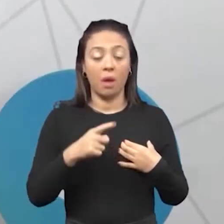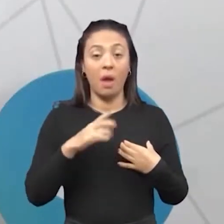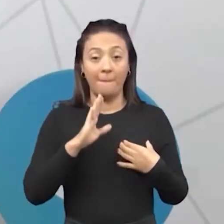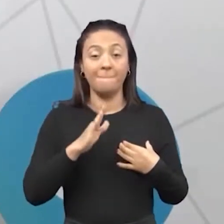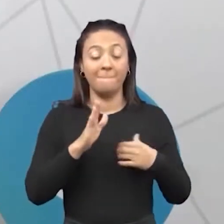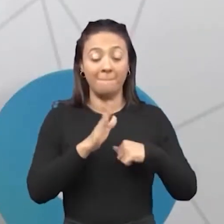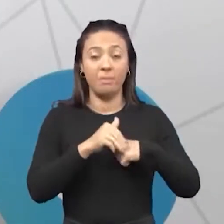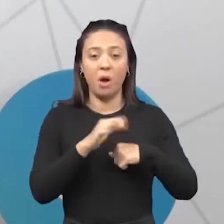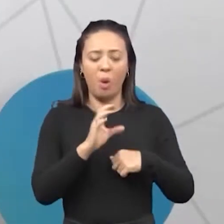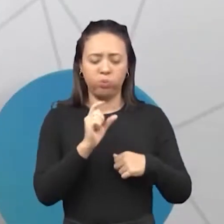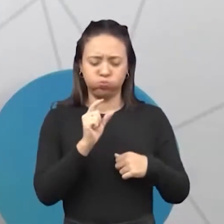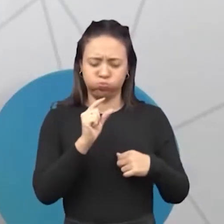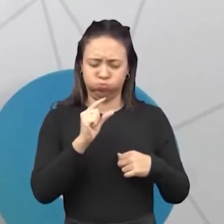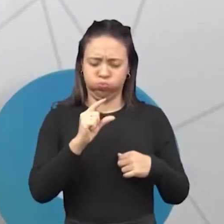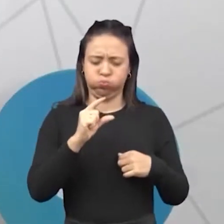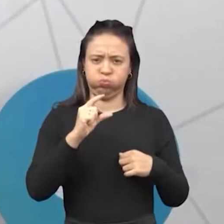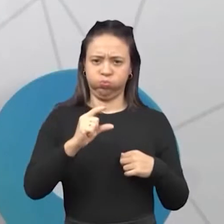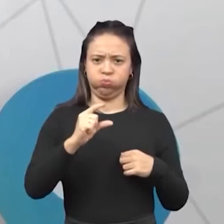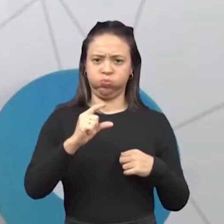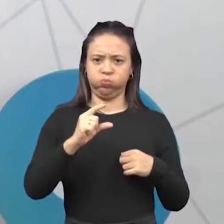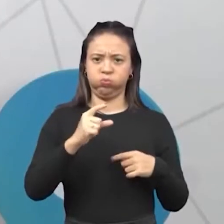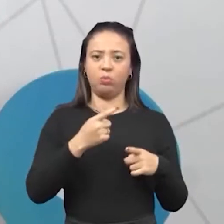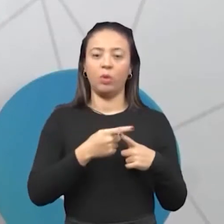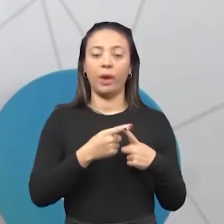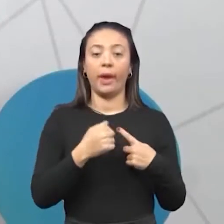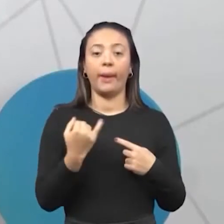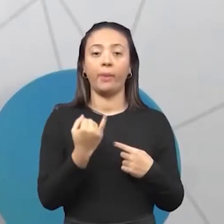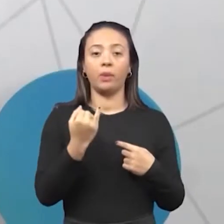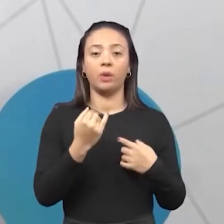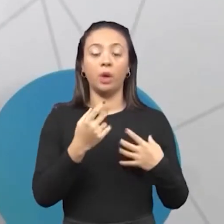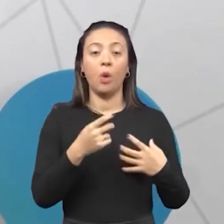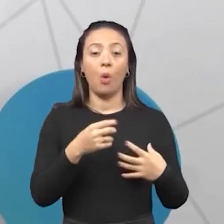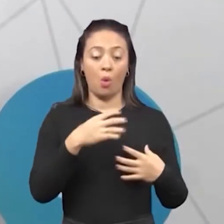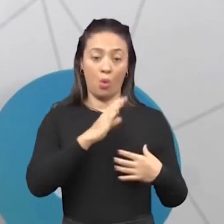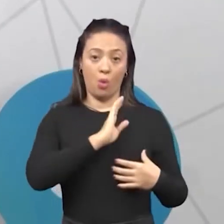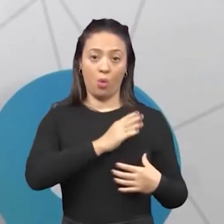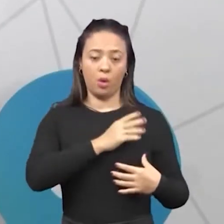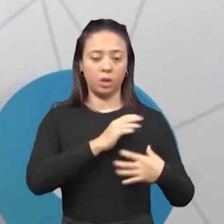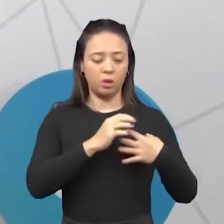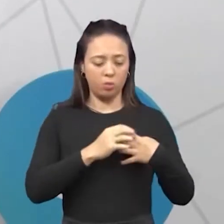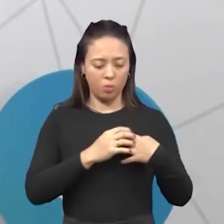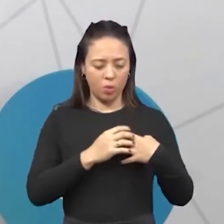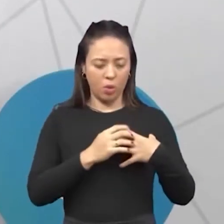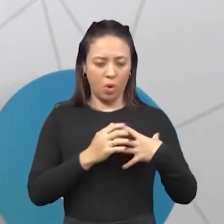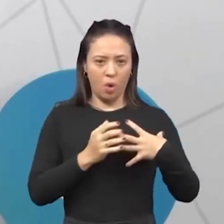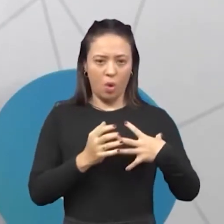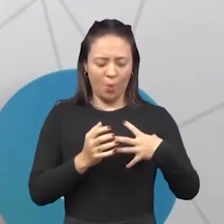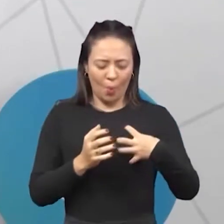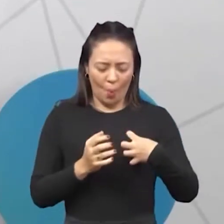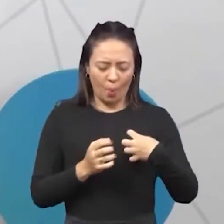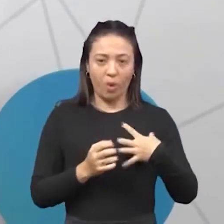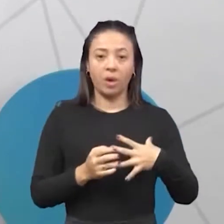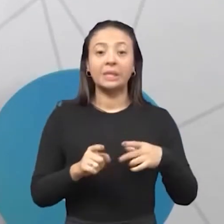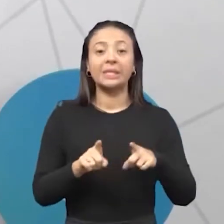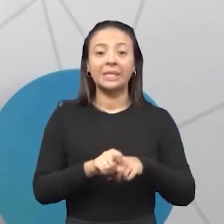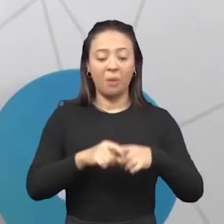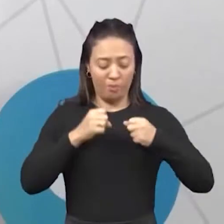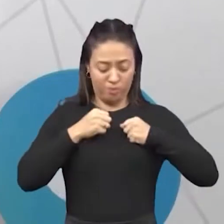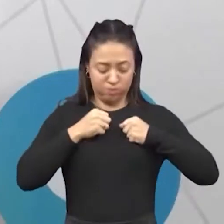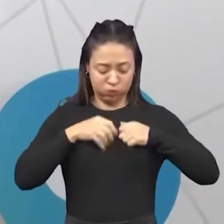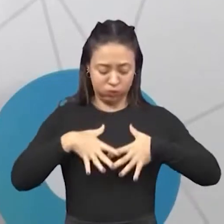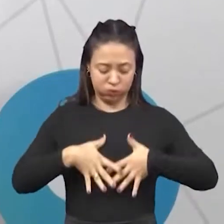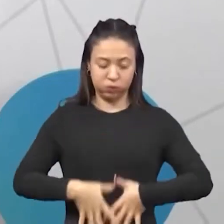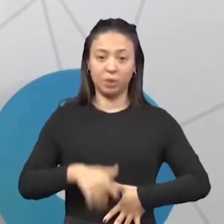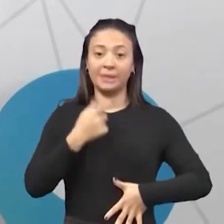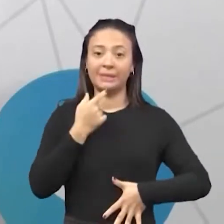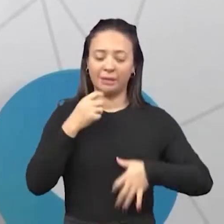espessura maior porque ela é responsável pela contração do coração, fazer com que o coração bombeie o sangue para todas as